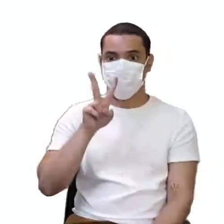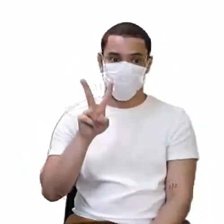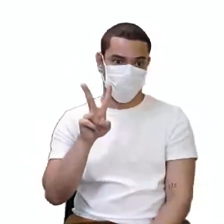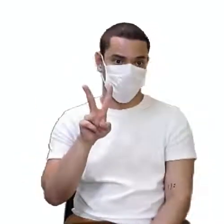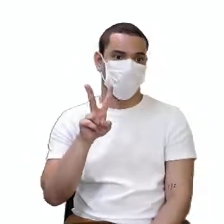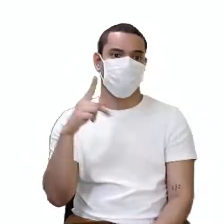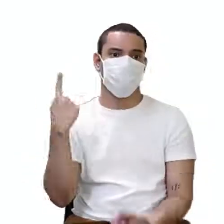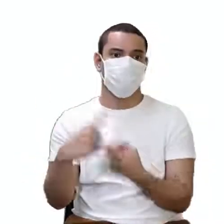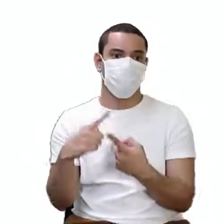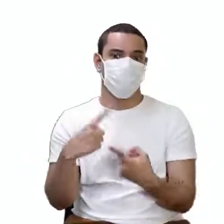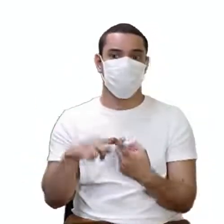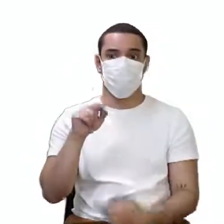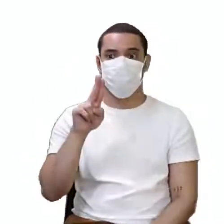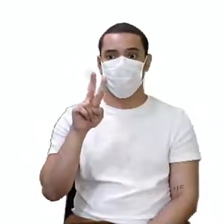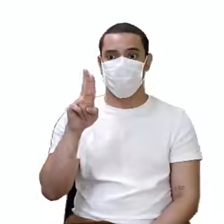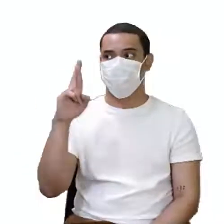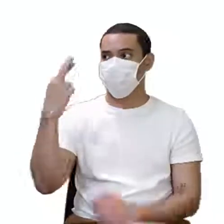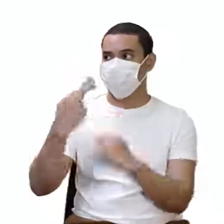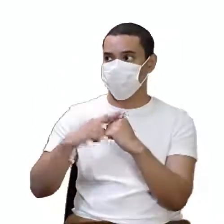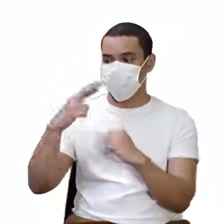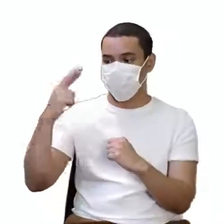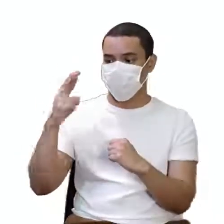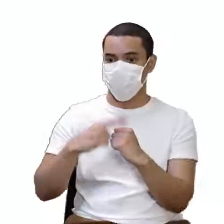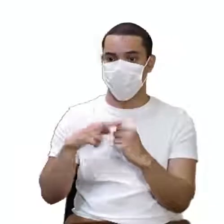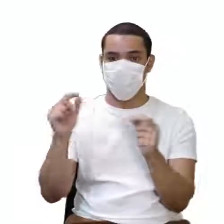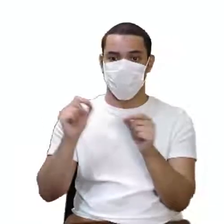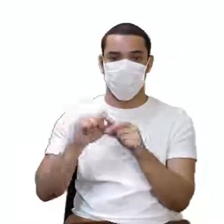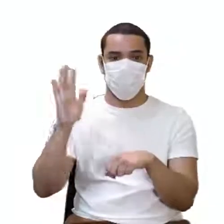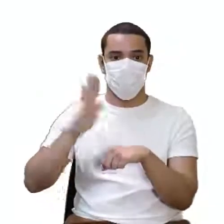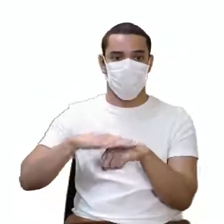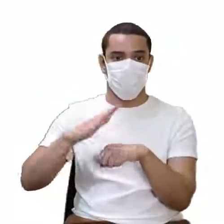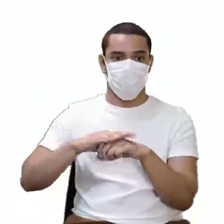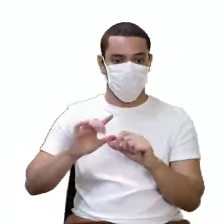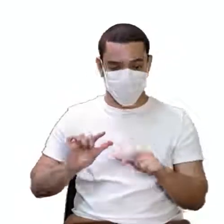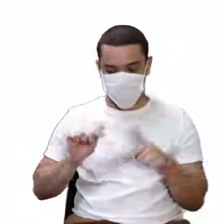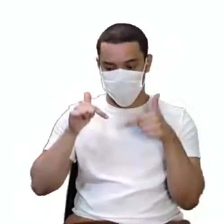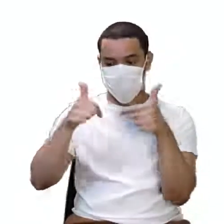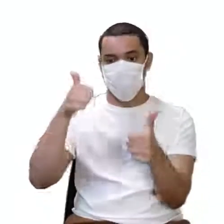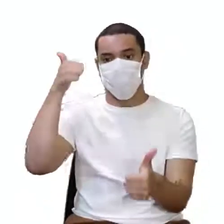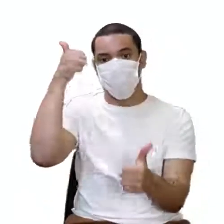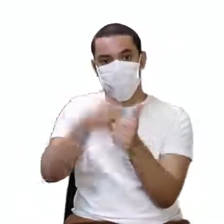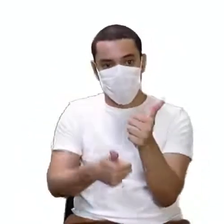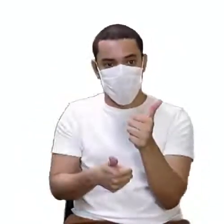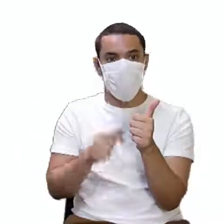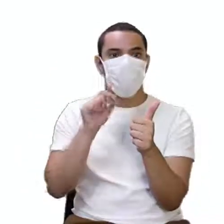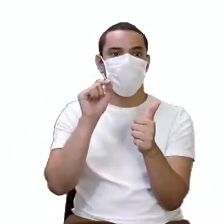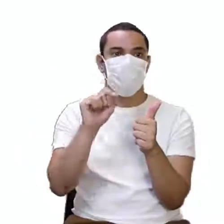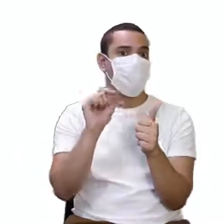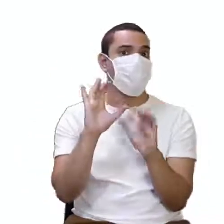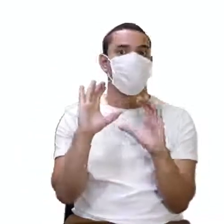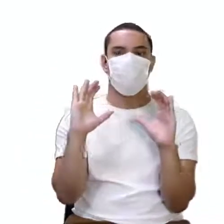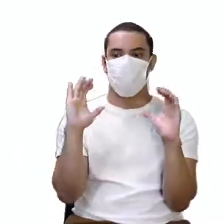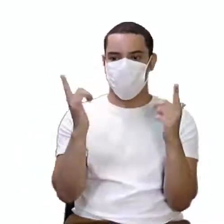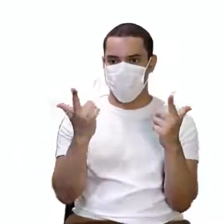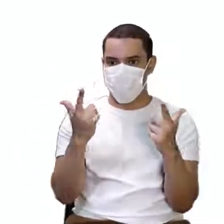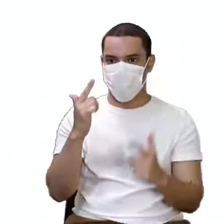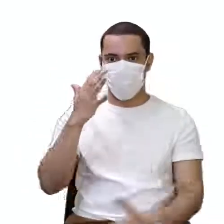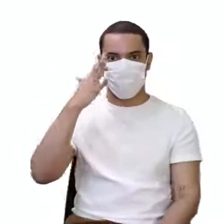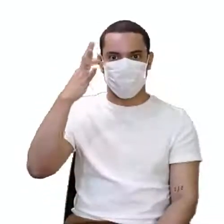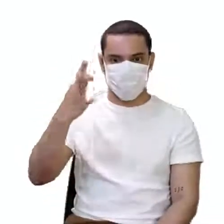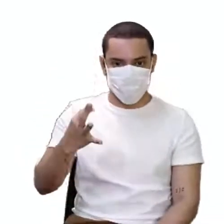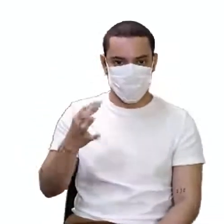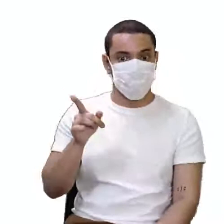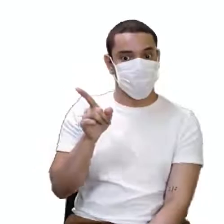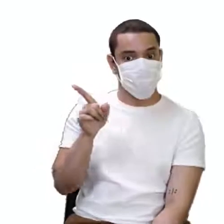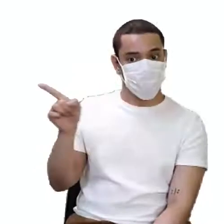radiação ultravioleta fez com que ativasse, então, os mecanismos. Obviamente, presta atenção. Aqui